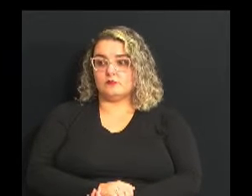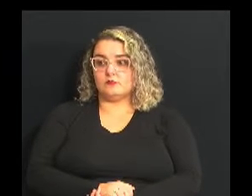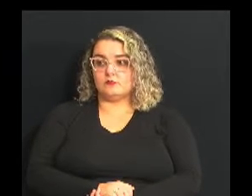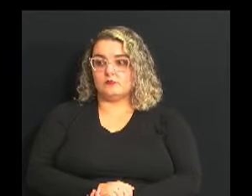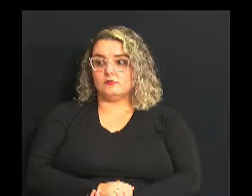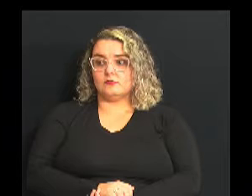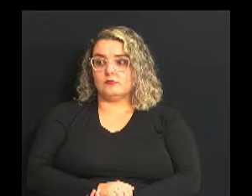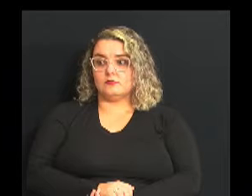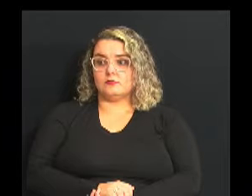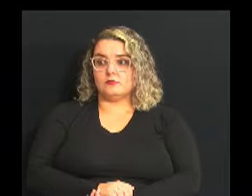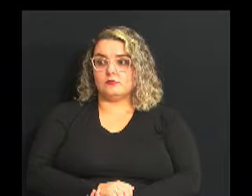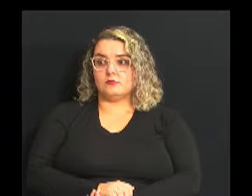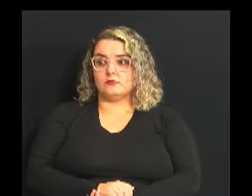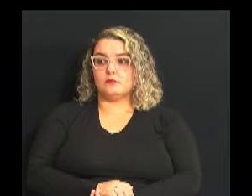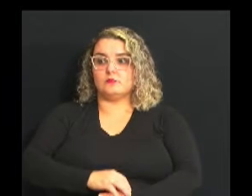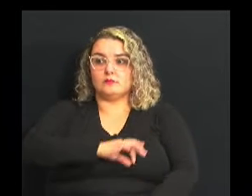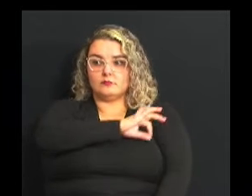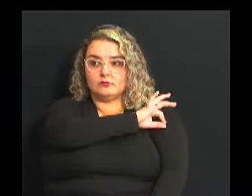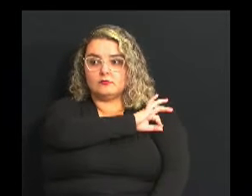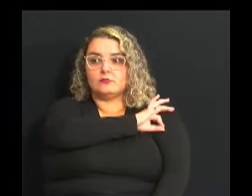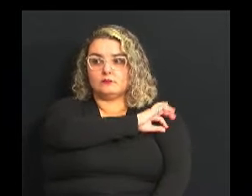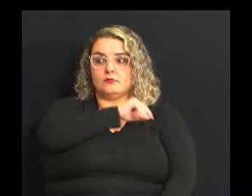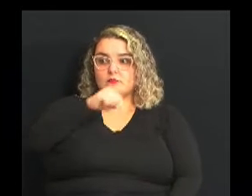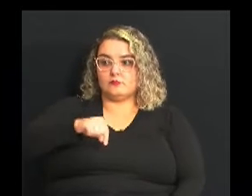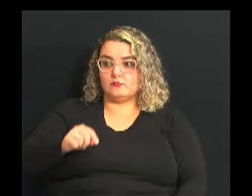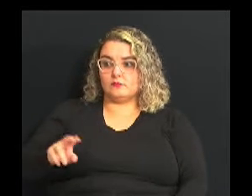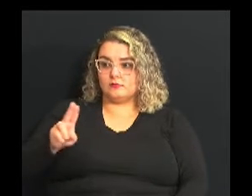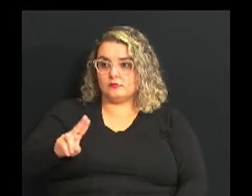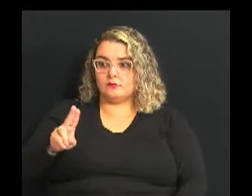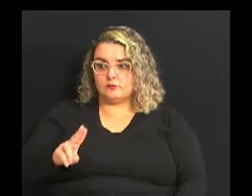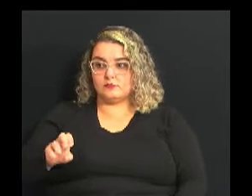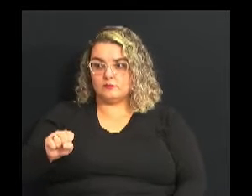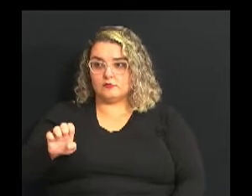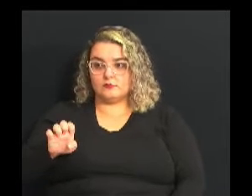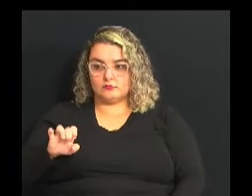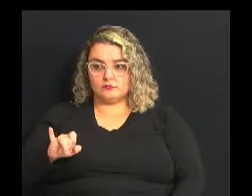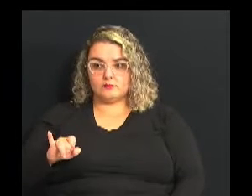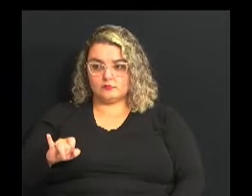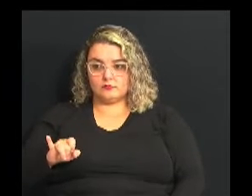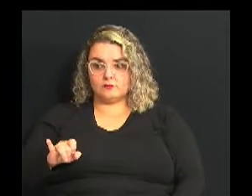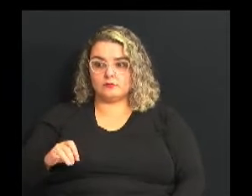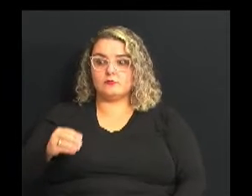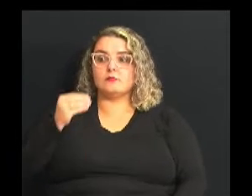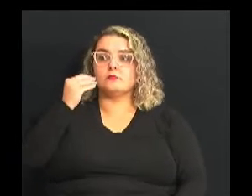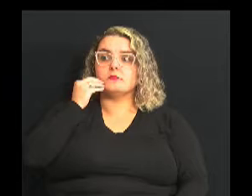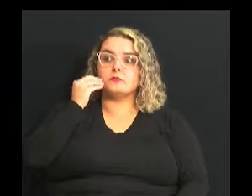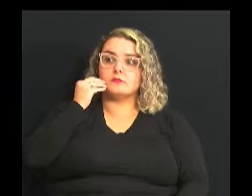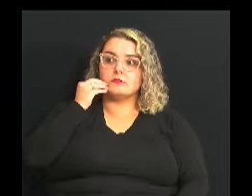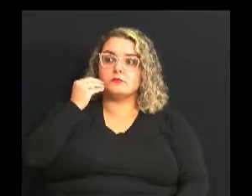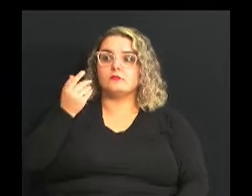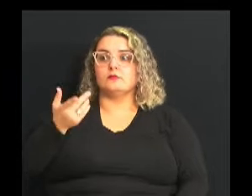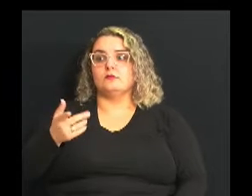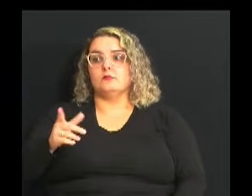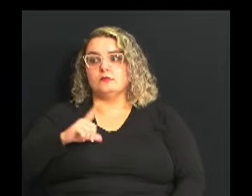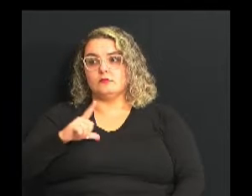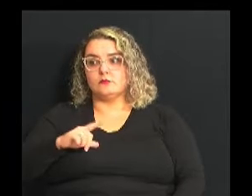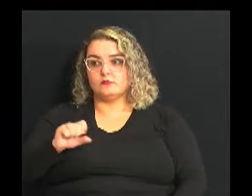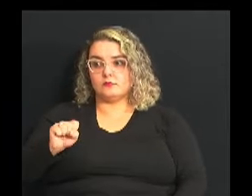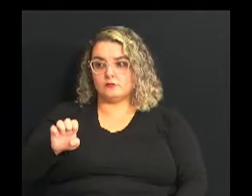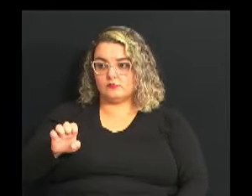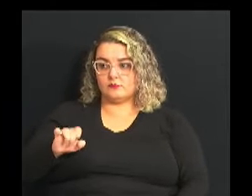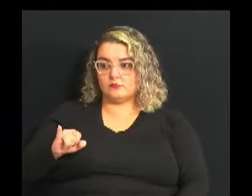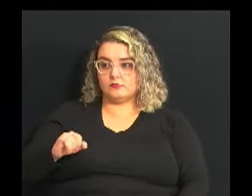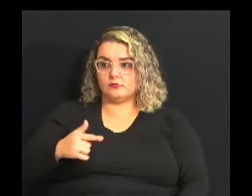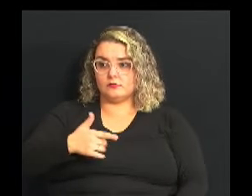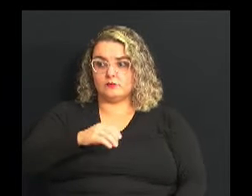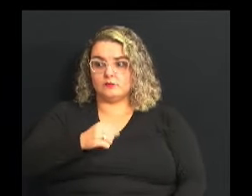eletrônico de tramitação. A prefeitura aqui de Campinas utiliza o SEI, né? Nós tentamos obter o SEI, salvo engano, em 2018, mas